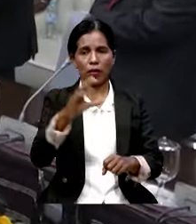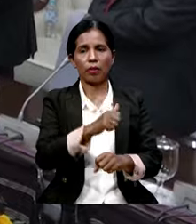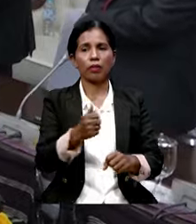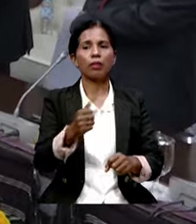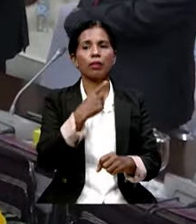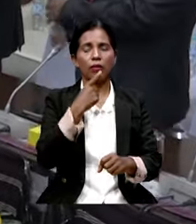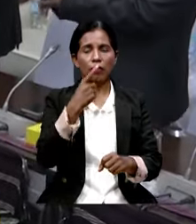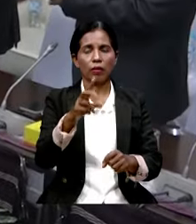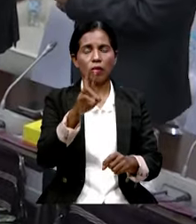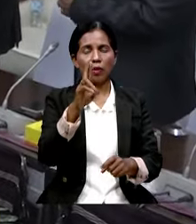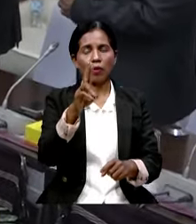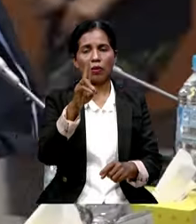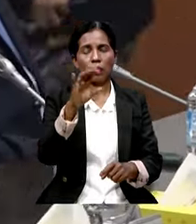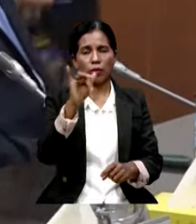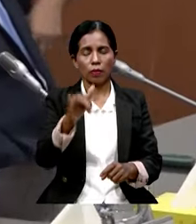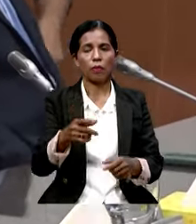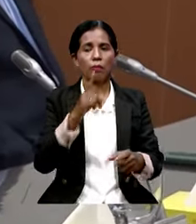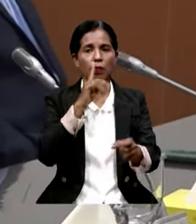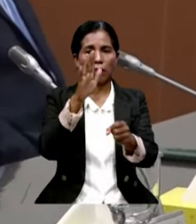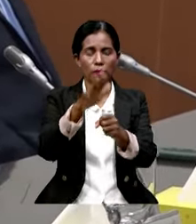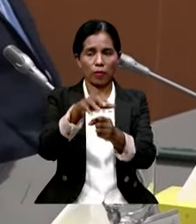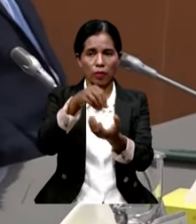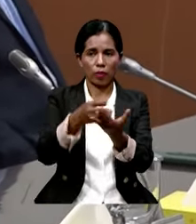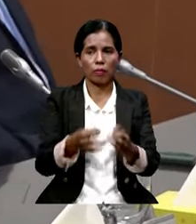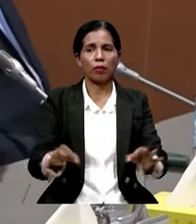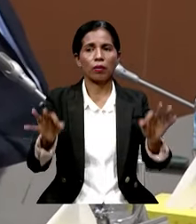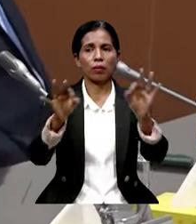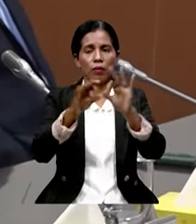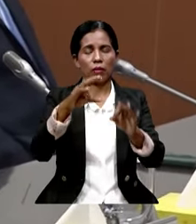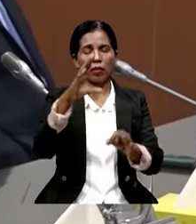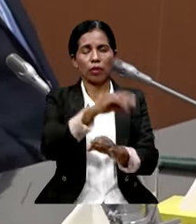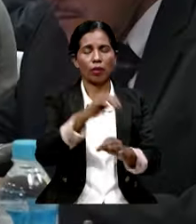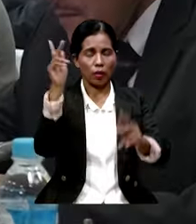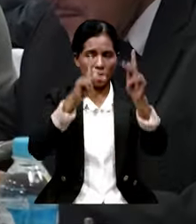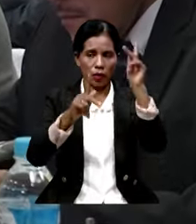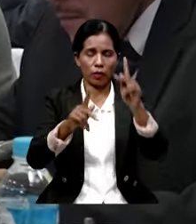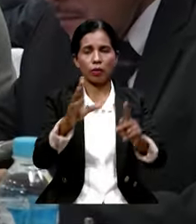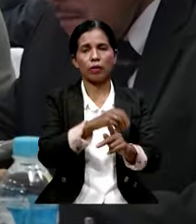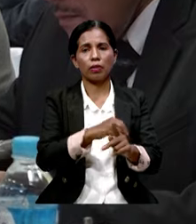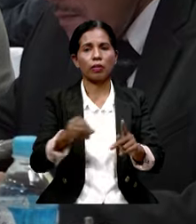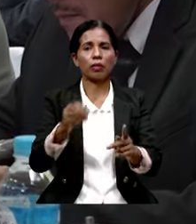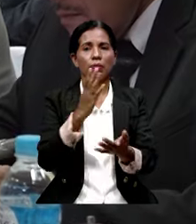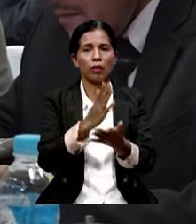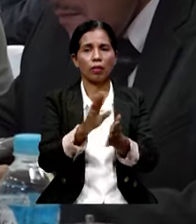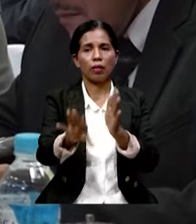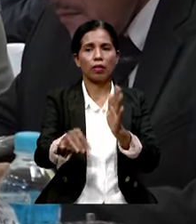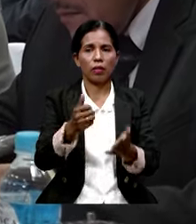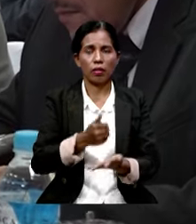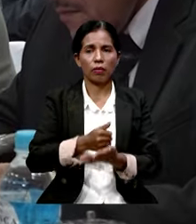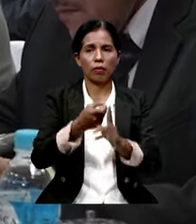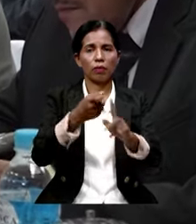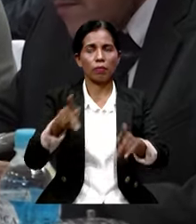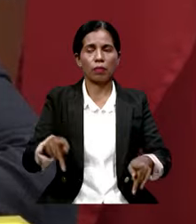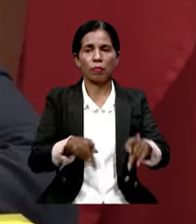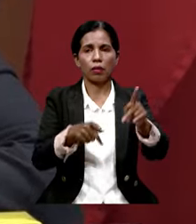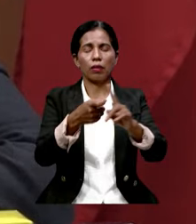Anticorrupção, Rui Pereira, promete ser tal prioridade para caso pendente Sira, né? Bem, maqueta atenção ao público, na